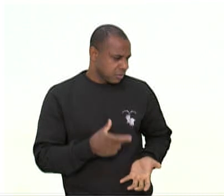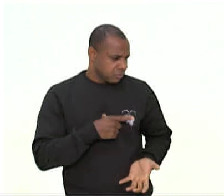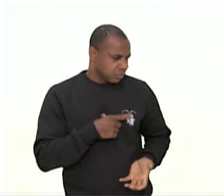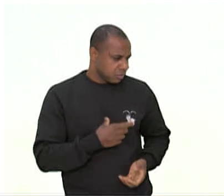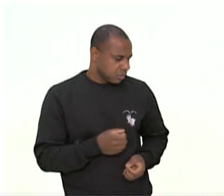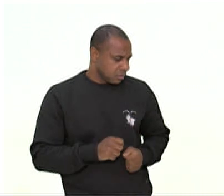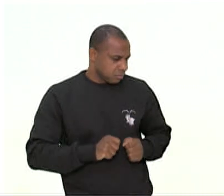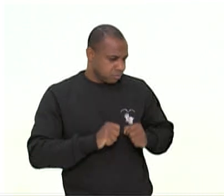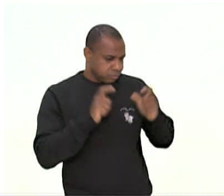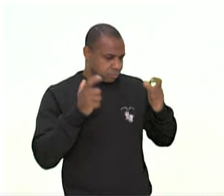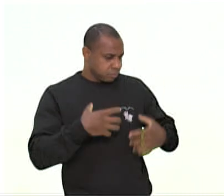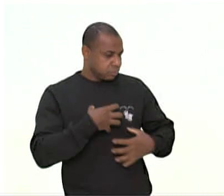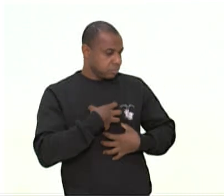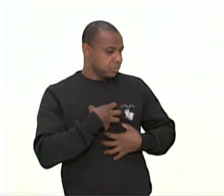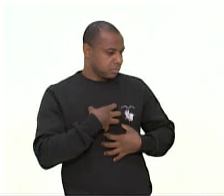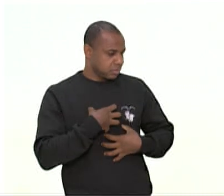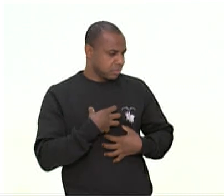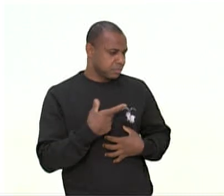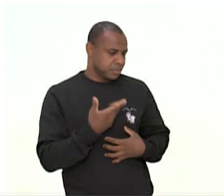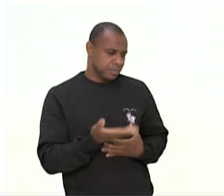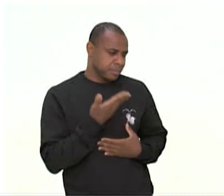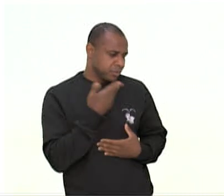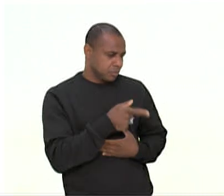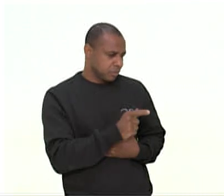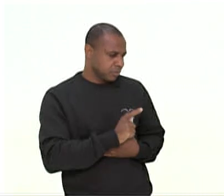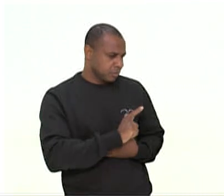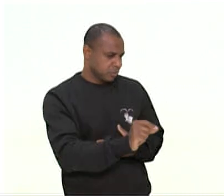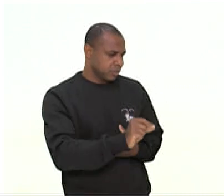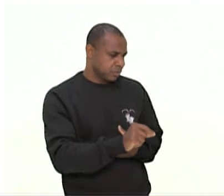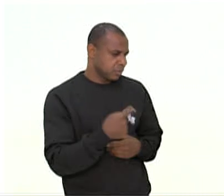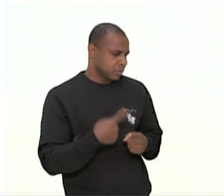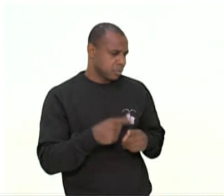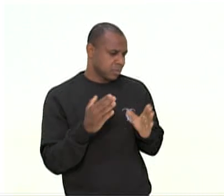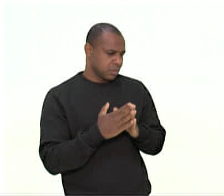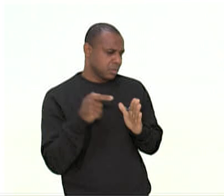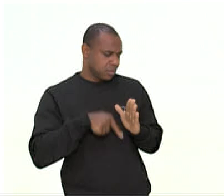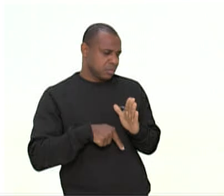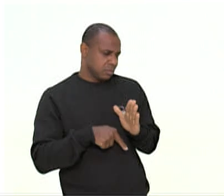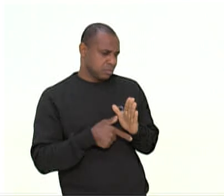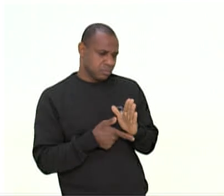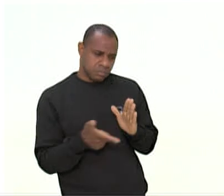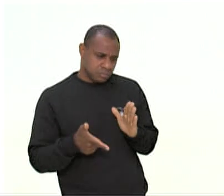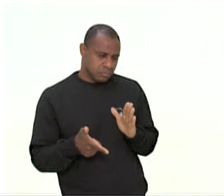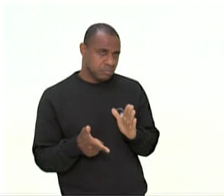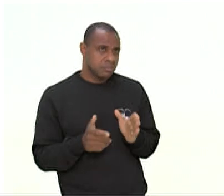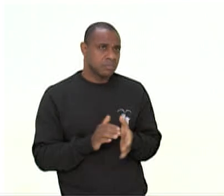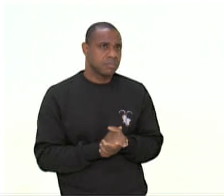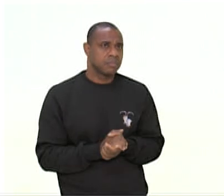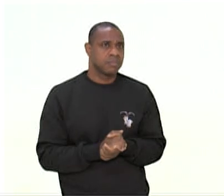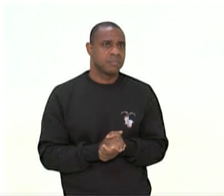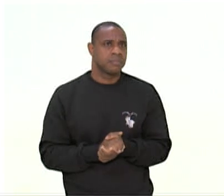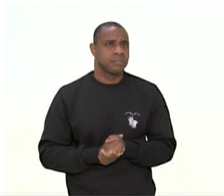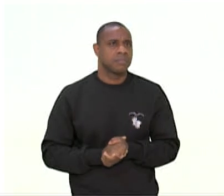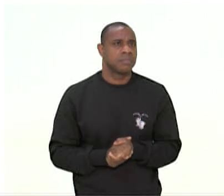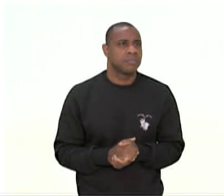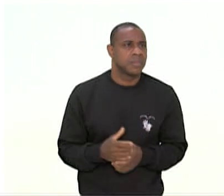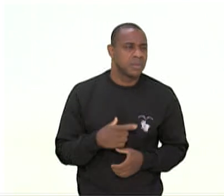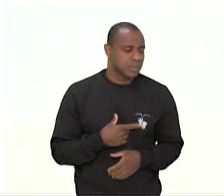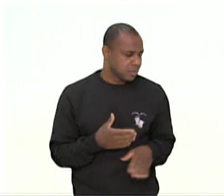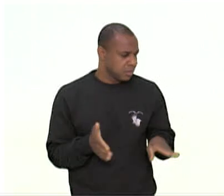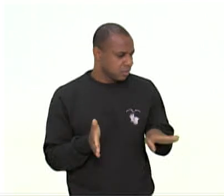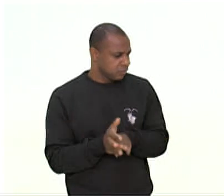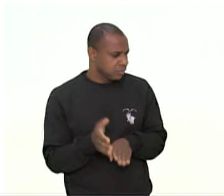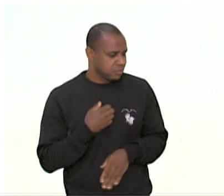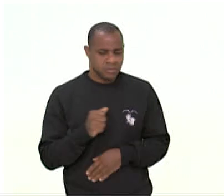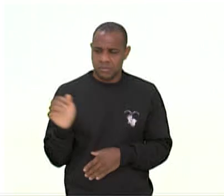você tomar outro rumo, porque essa não é a casa de fura-greve. Aí o Tião, eu vim me despedir